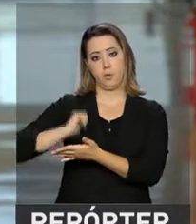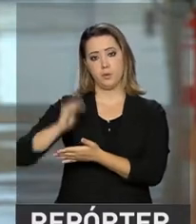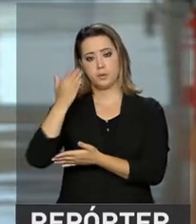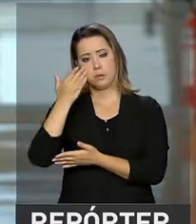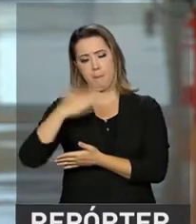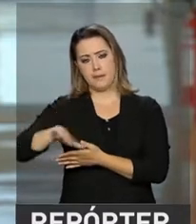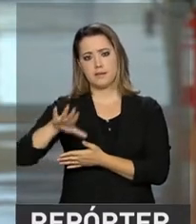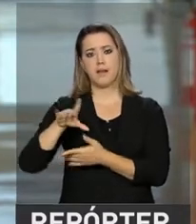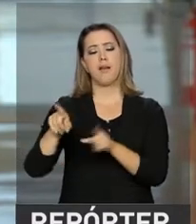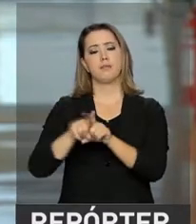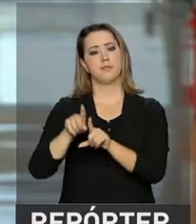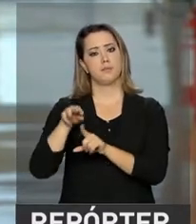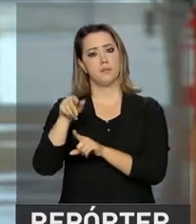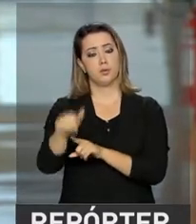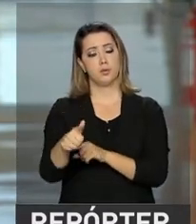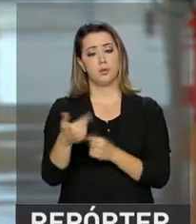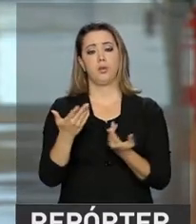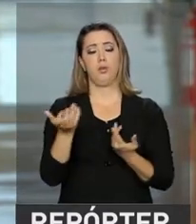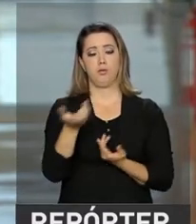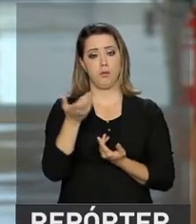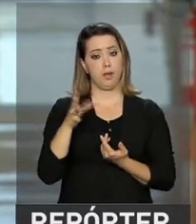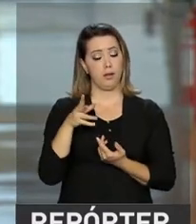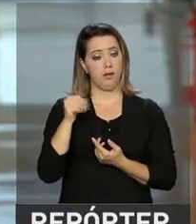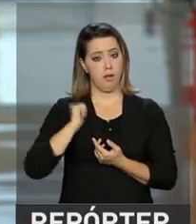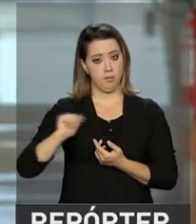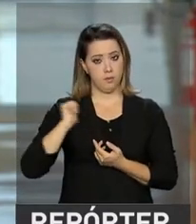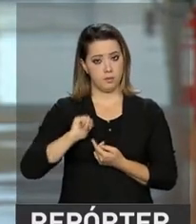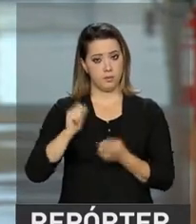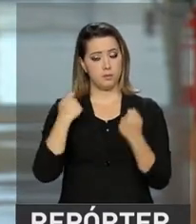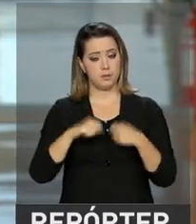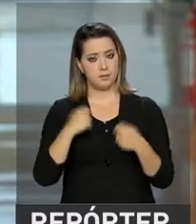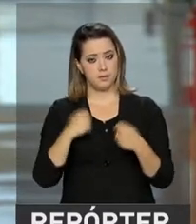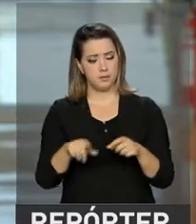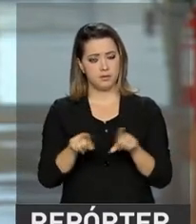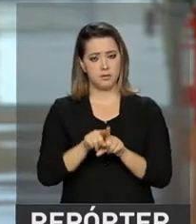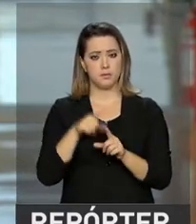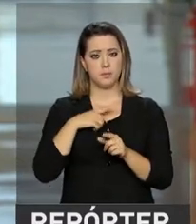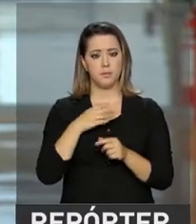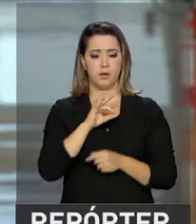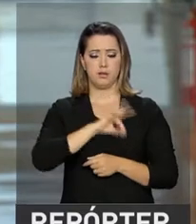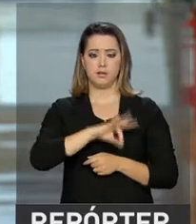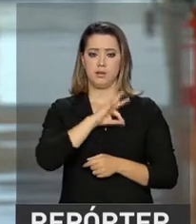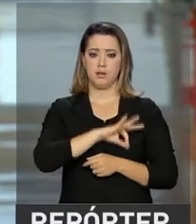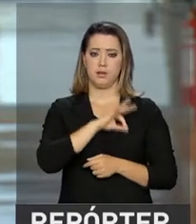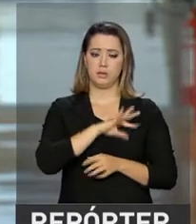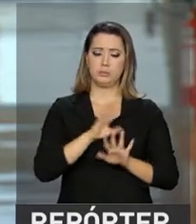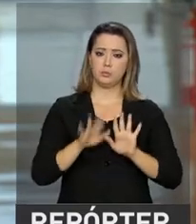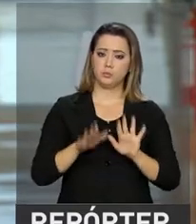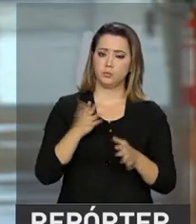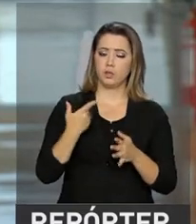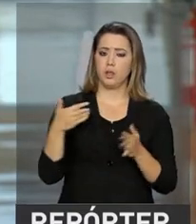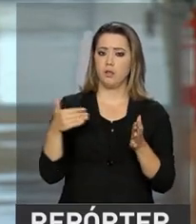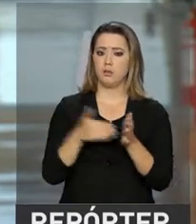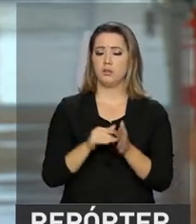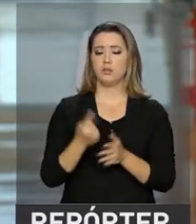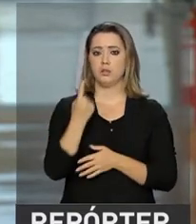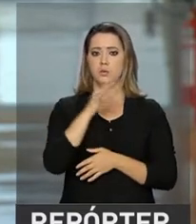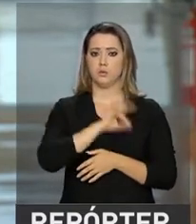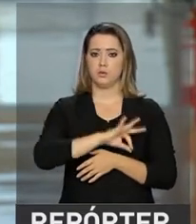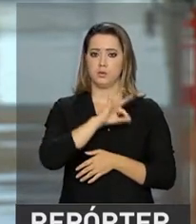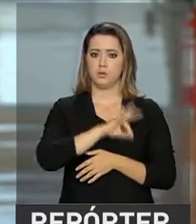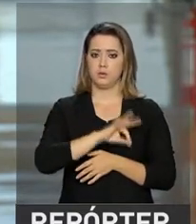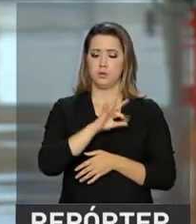integrais para concorrer à bolsa integral o candidato deve ter renda familiar bruta mensal de até um salário